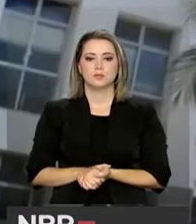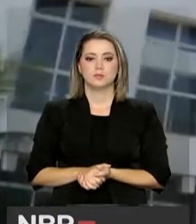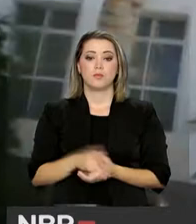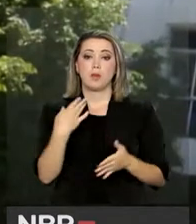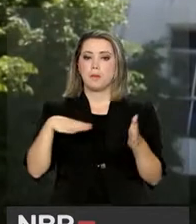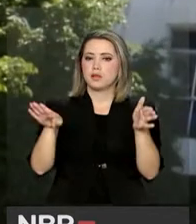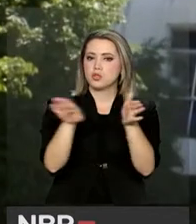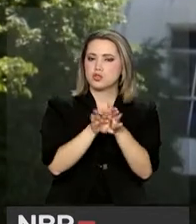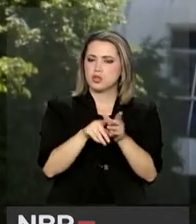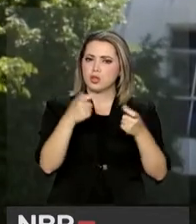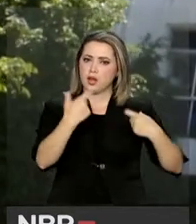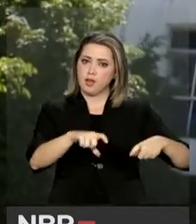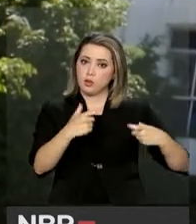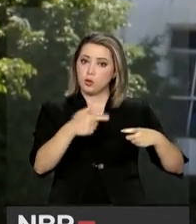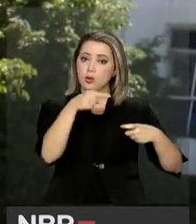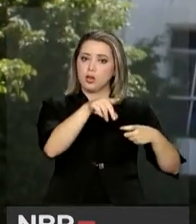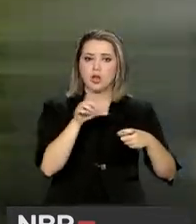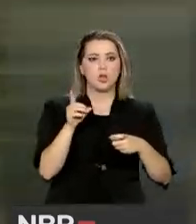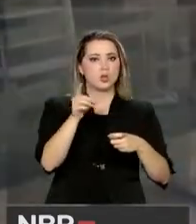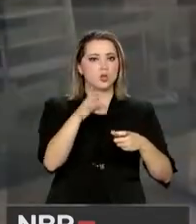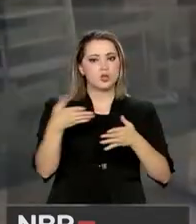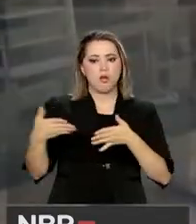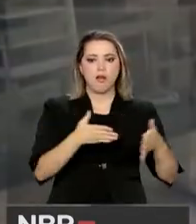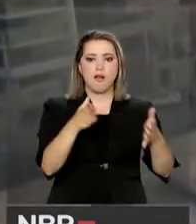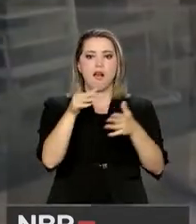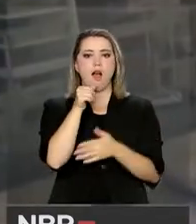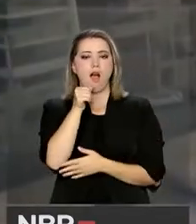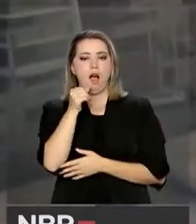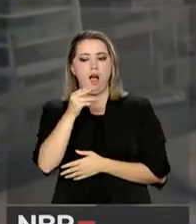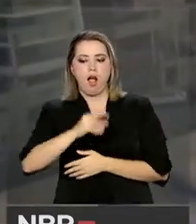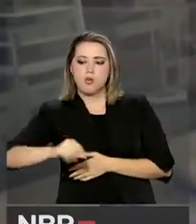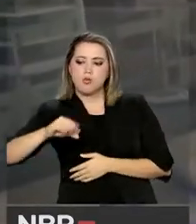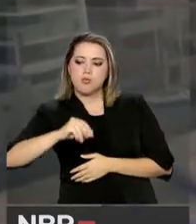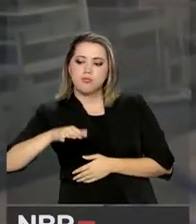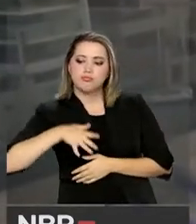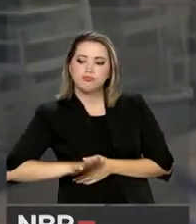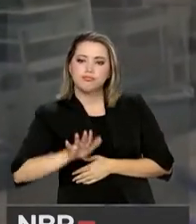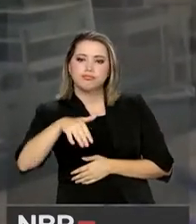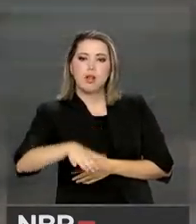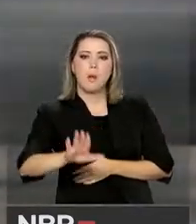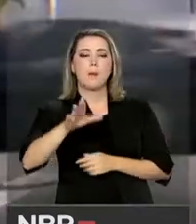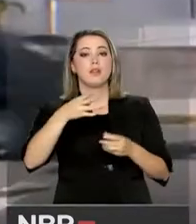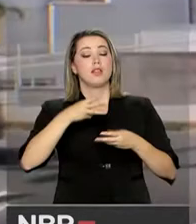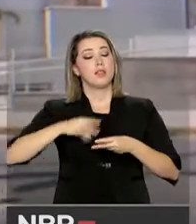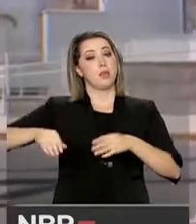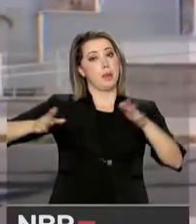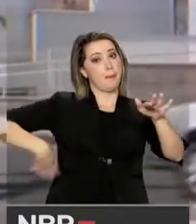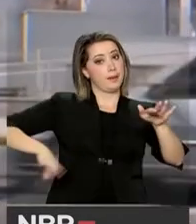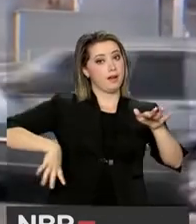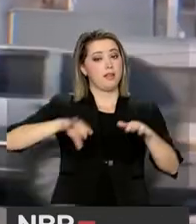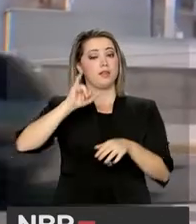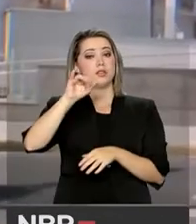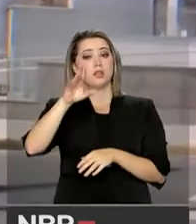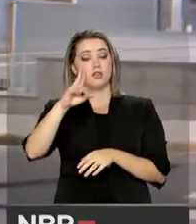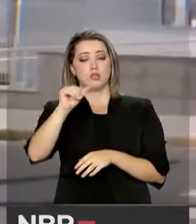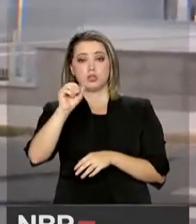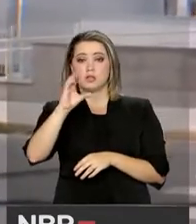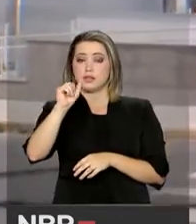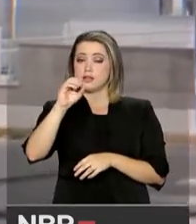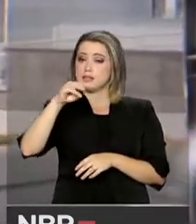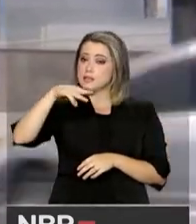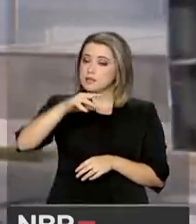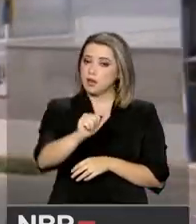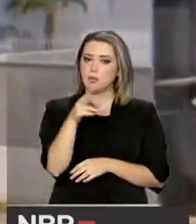Para chegar ao Centro Dragão do Mar, é só seguir a trilha de areia da Praia de Iracema. Logo podemos ver um espaço de